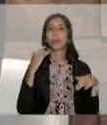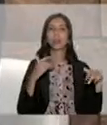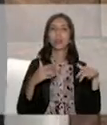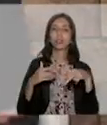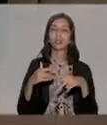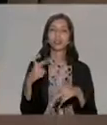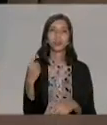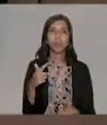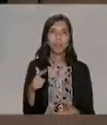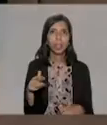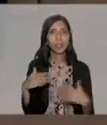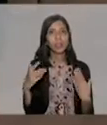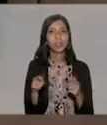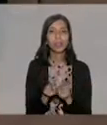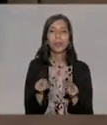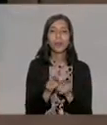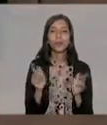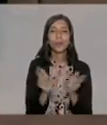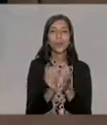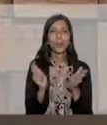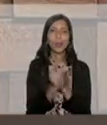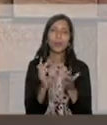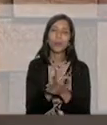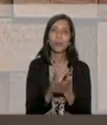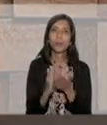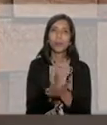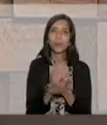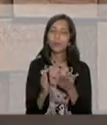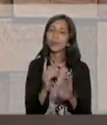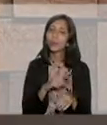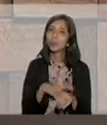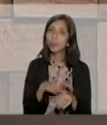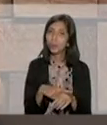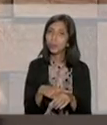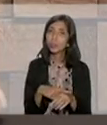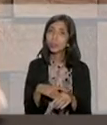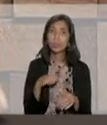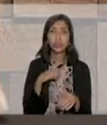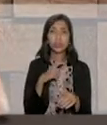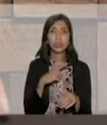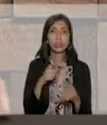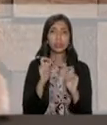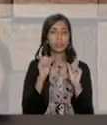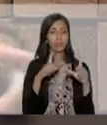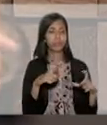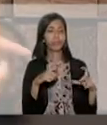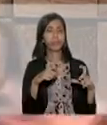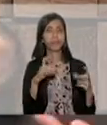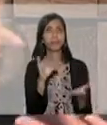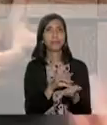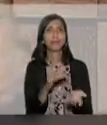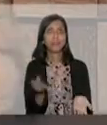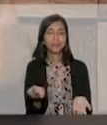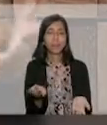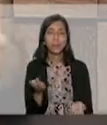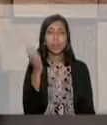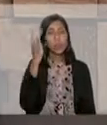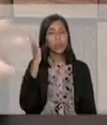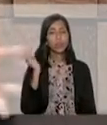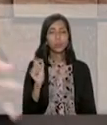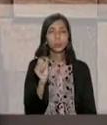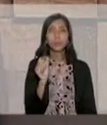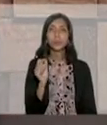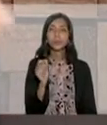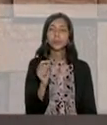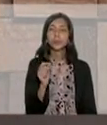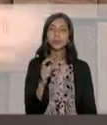alguém passando... Não, como inclusive alguns jornais no mesmo momento passavam cenas reais da vida, quer dizer... Então, acho que